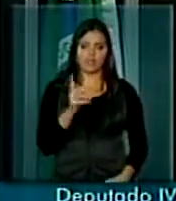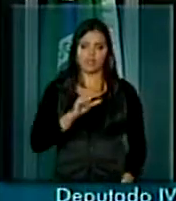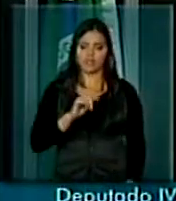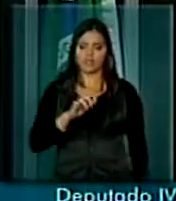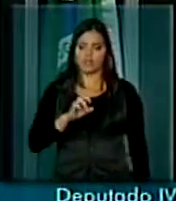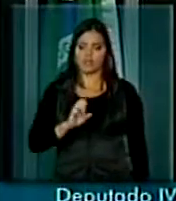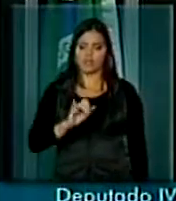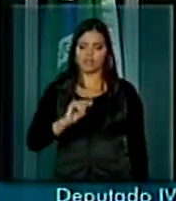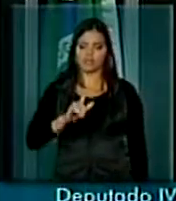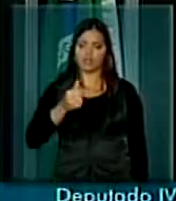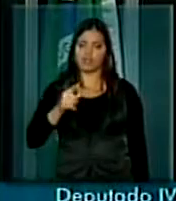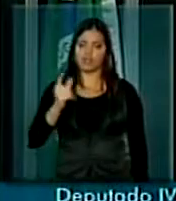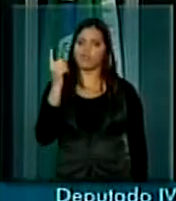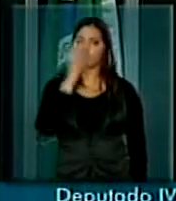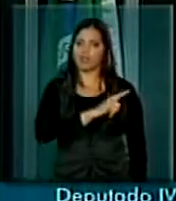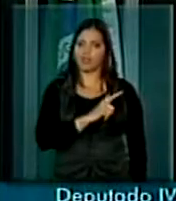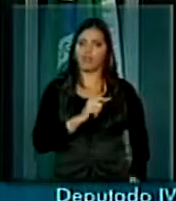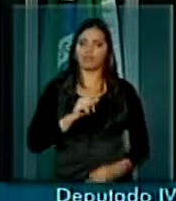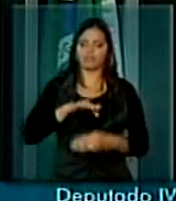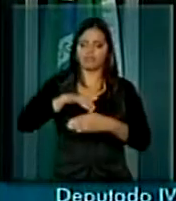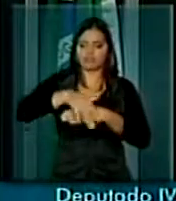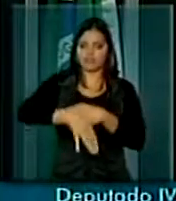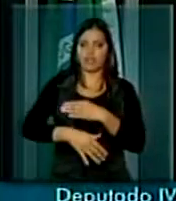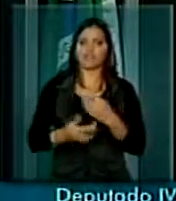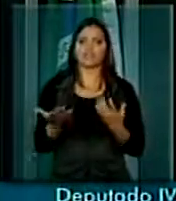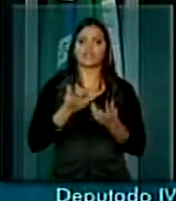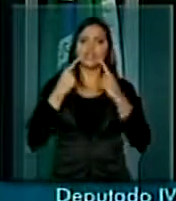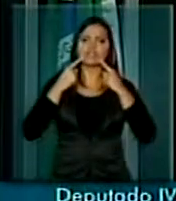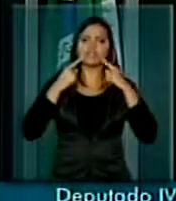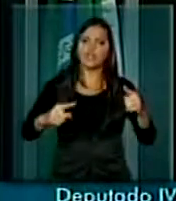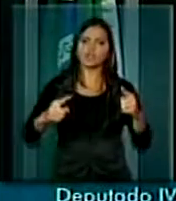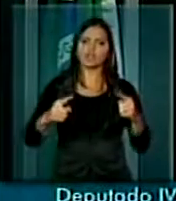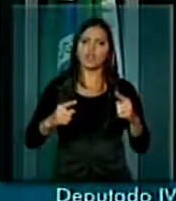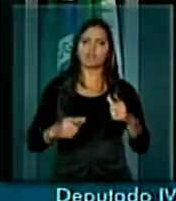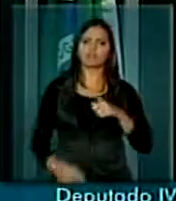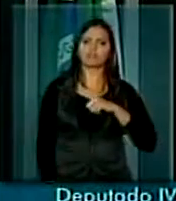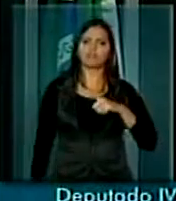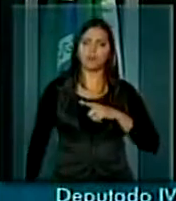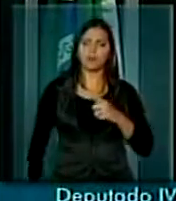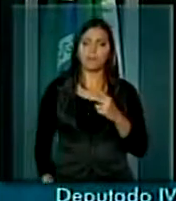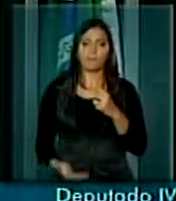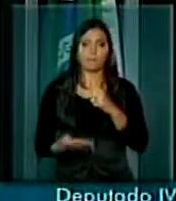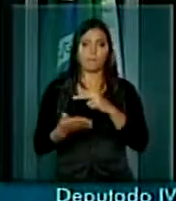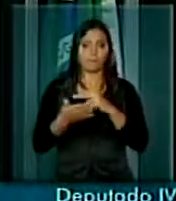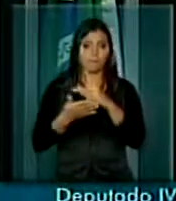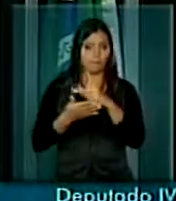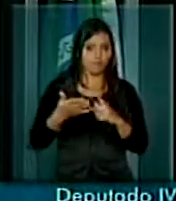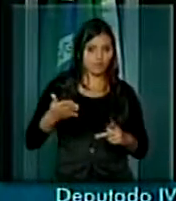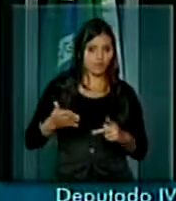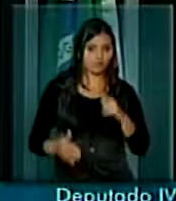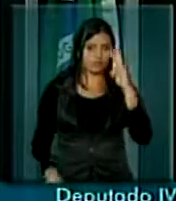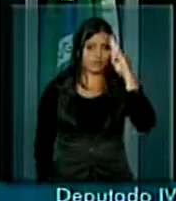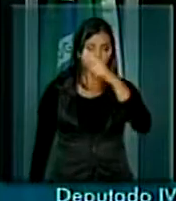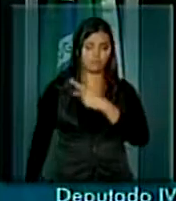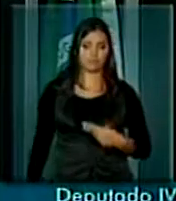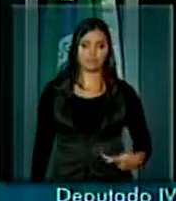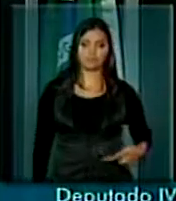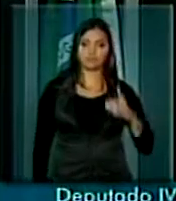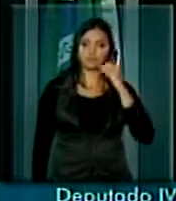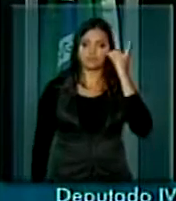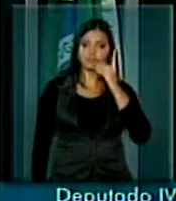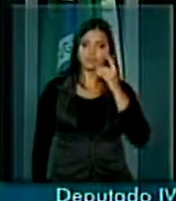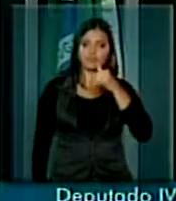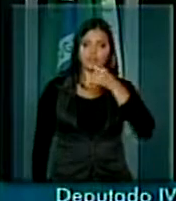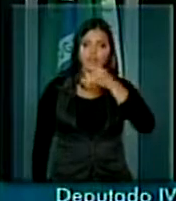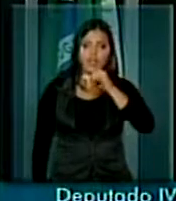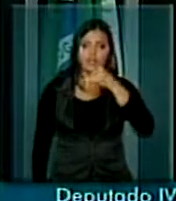leilão. Então, é isso que nós queremos denunciar. Existe um outro projeto, senhor presidente, senhores deputados, de energia